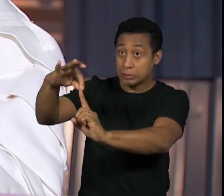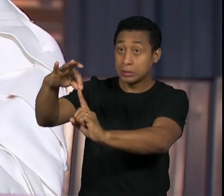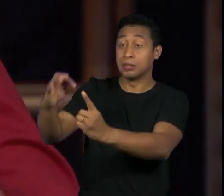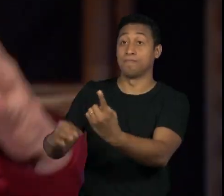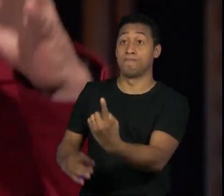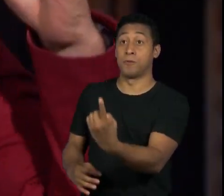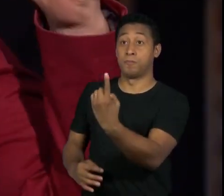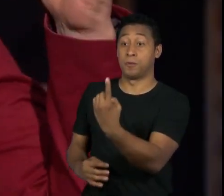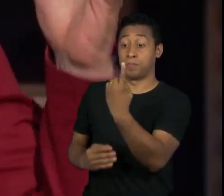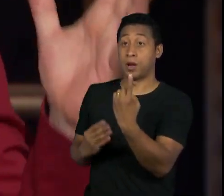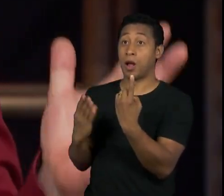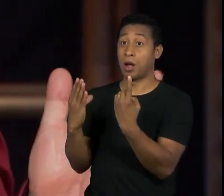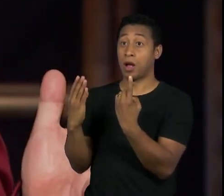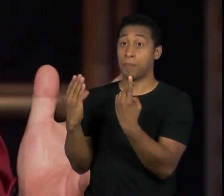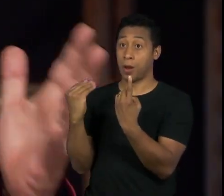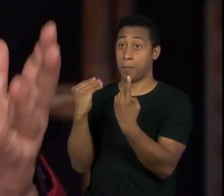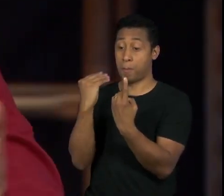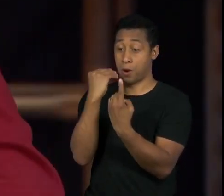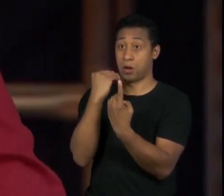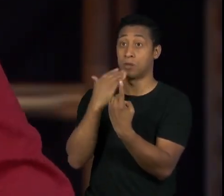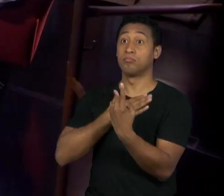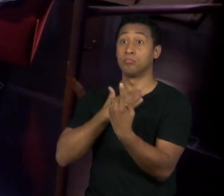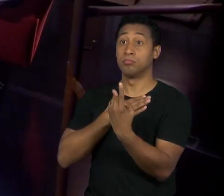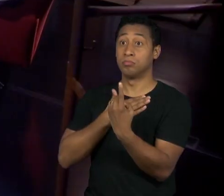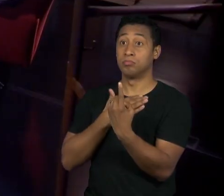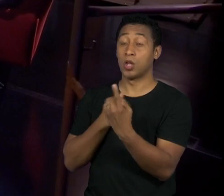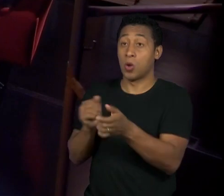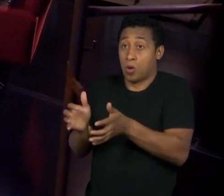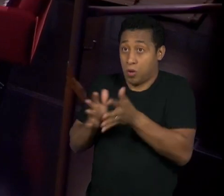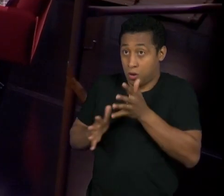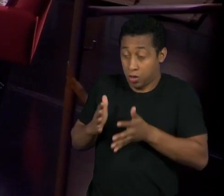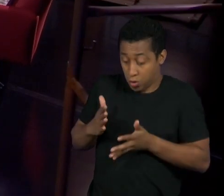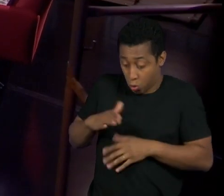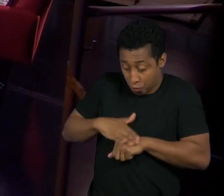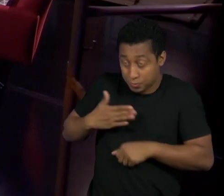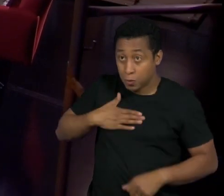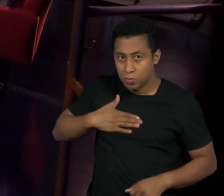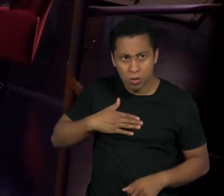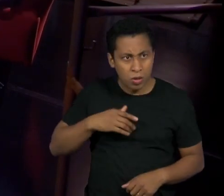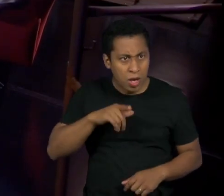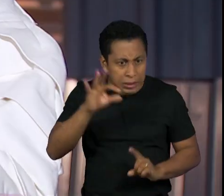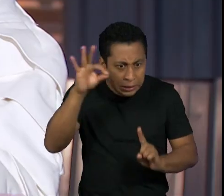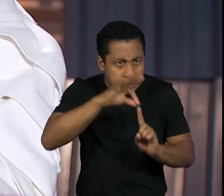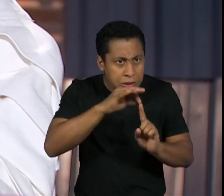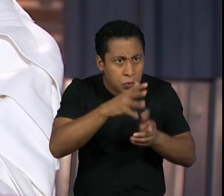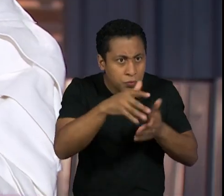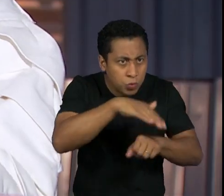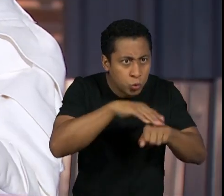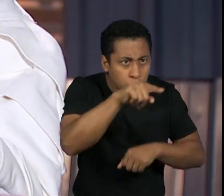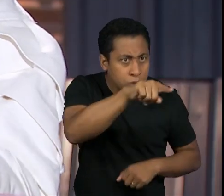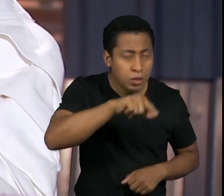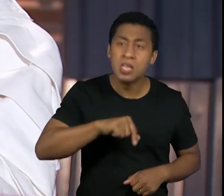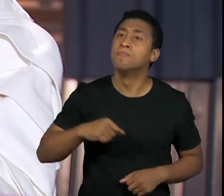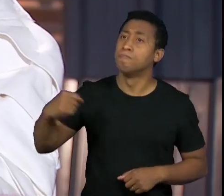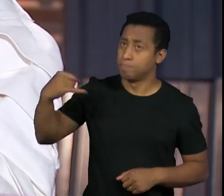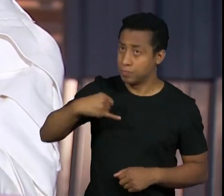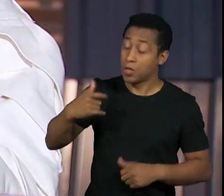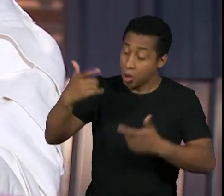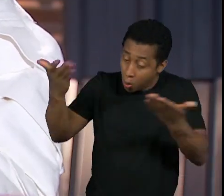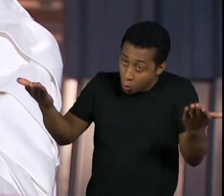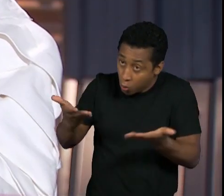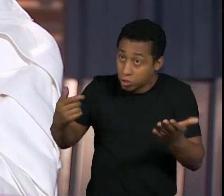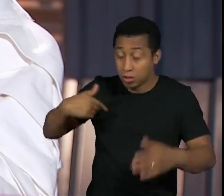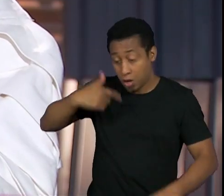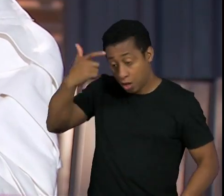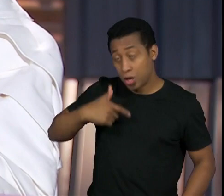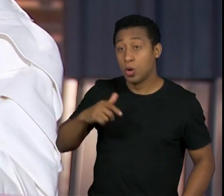O caboclo é na hora que o espírito, baixa, né? a entidade, e né? fala diretamente com você. Exatamente. E hoje eu sou Iarobá, de